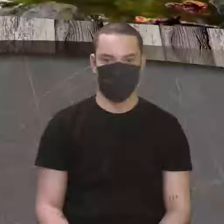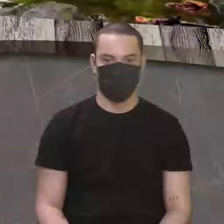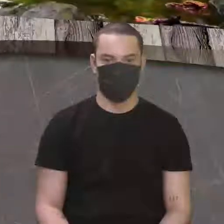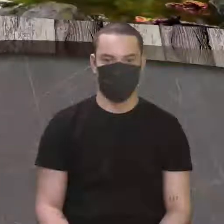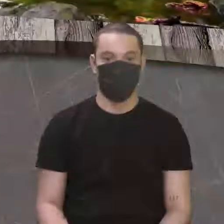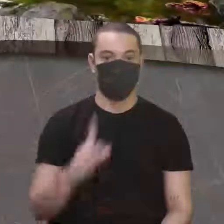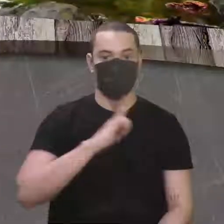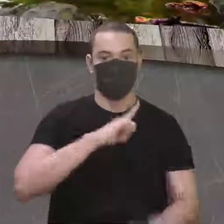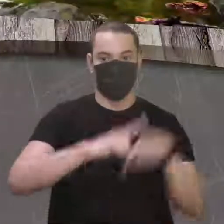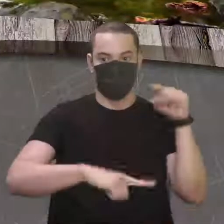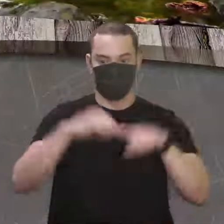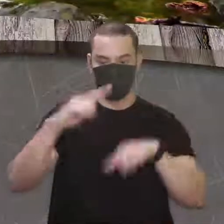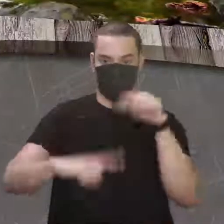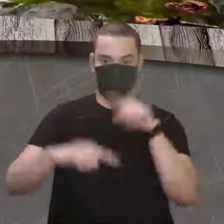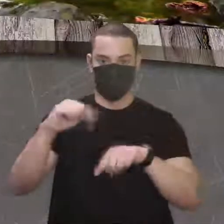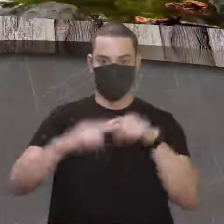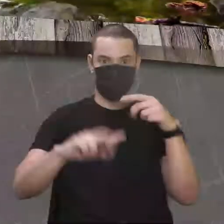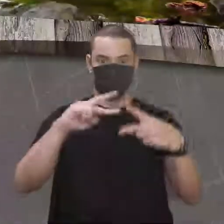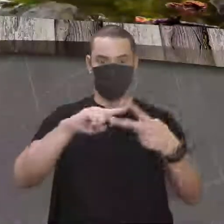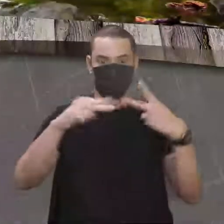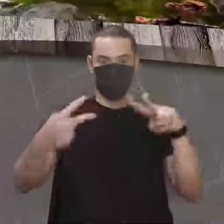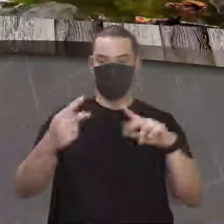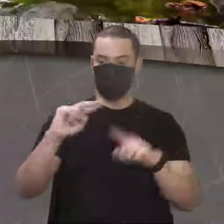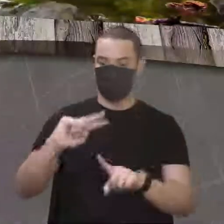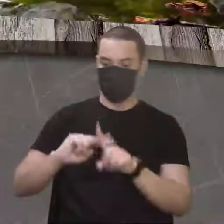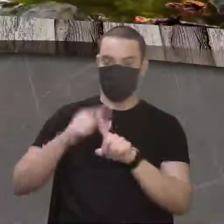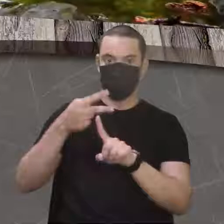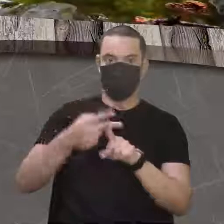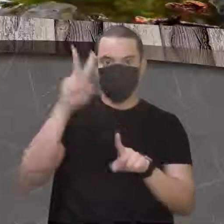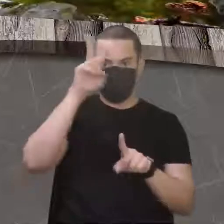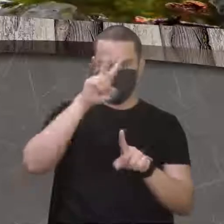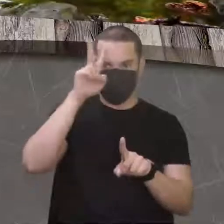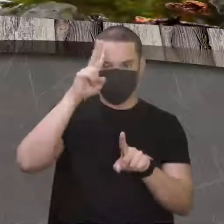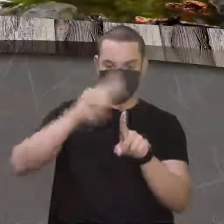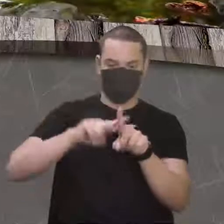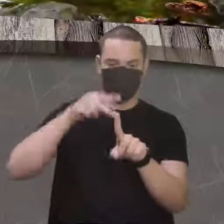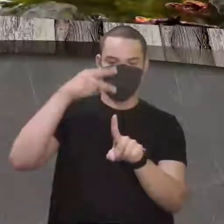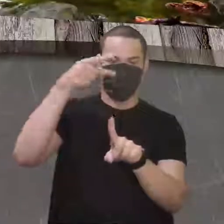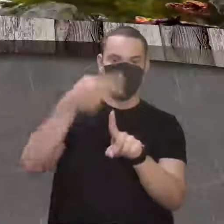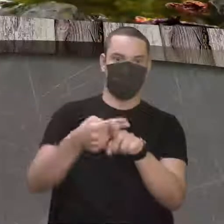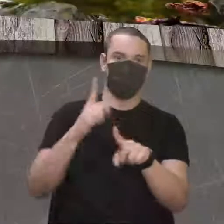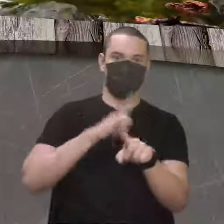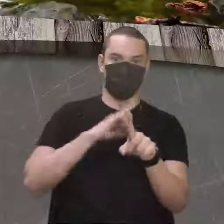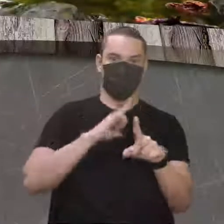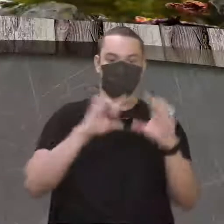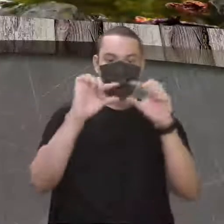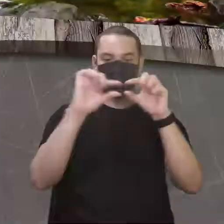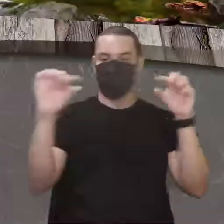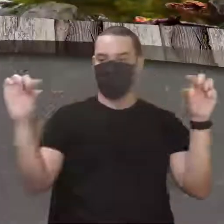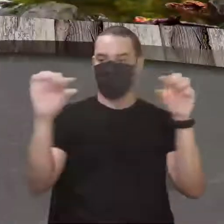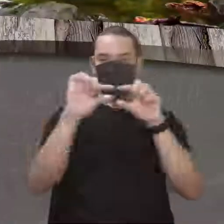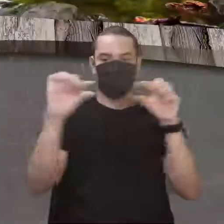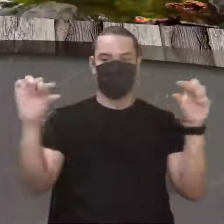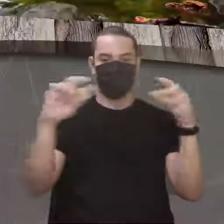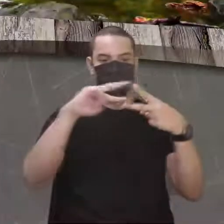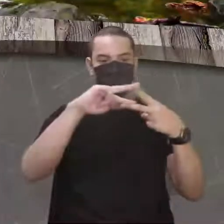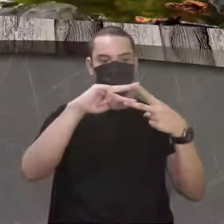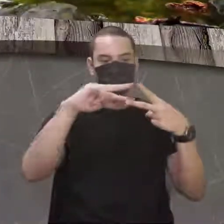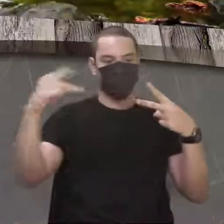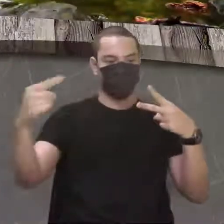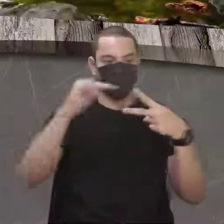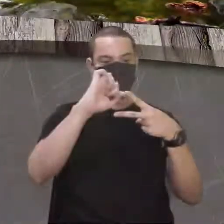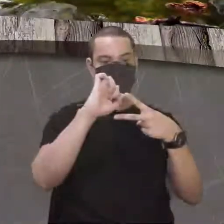Lá no material genético que foi duplicado no DNA, que sofre a duplicação, aí você tem lá, numa fitazinha, você tem